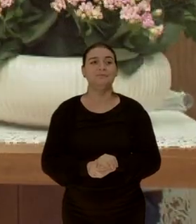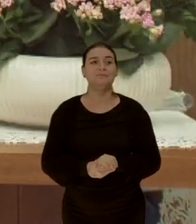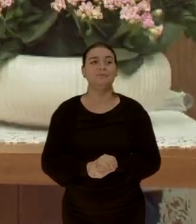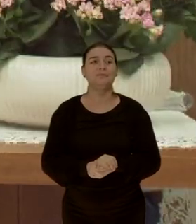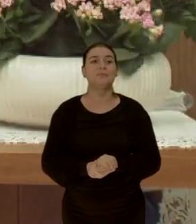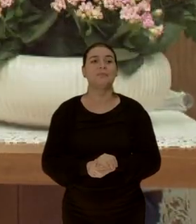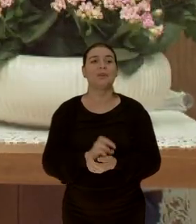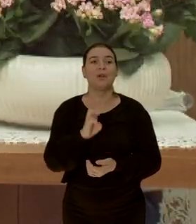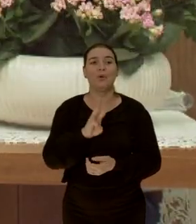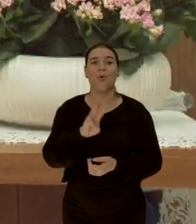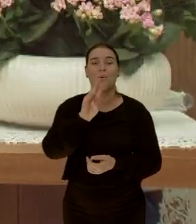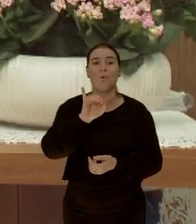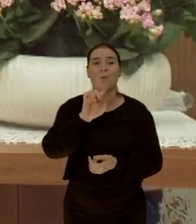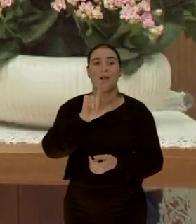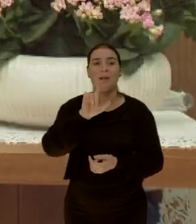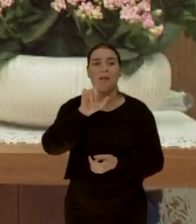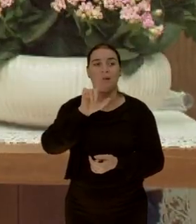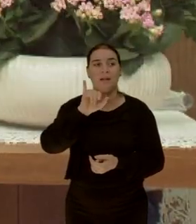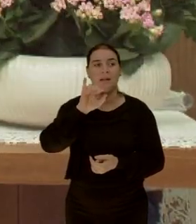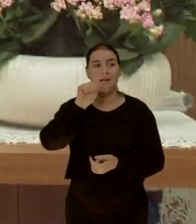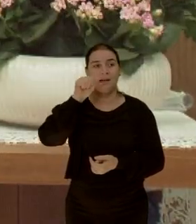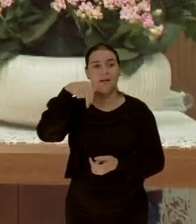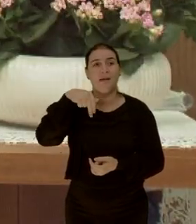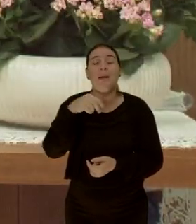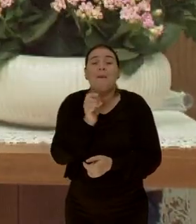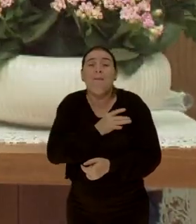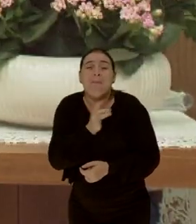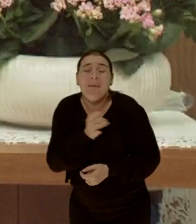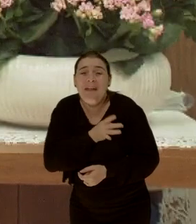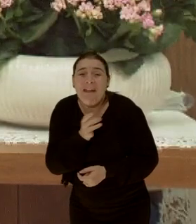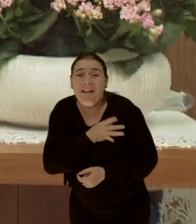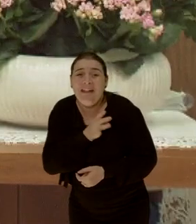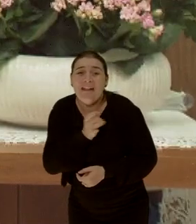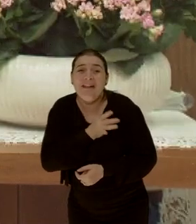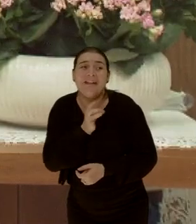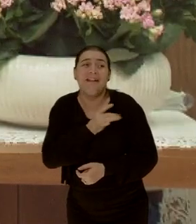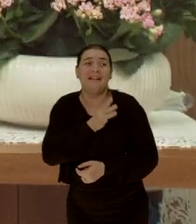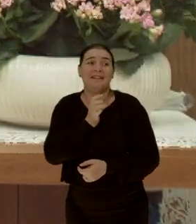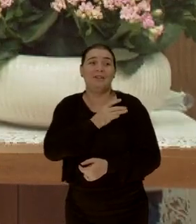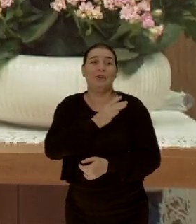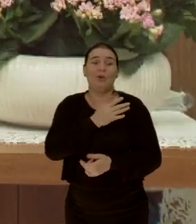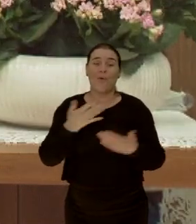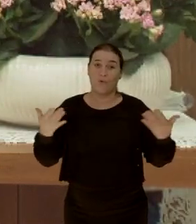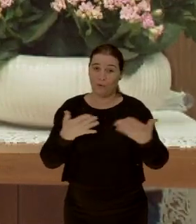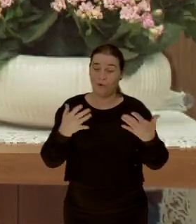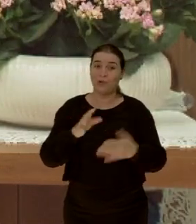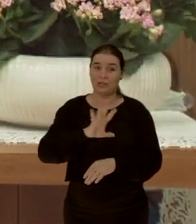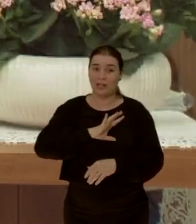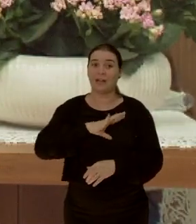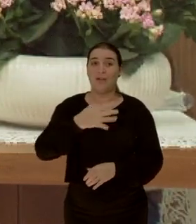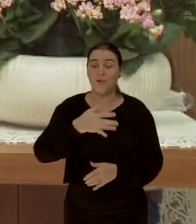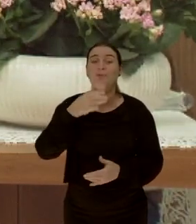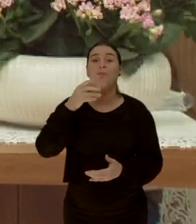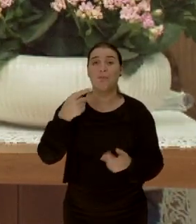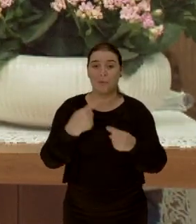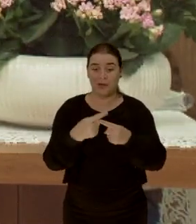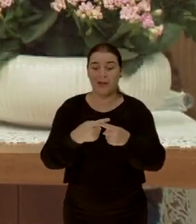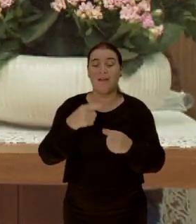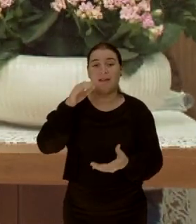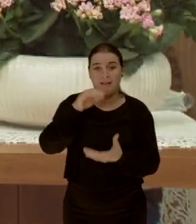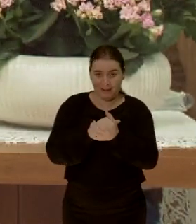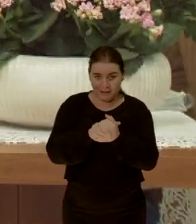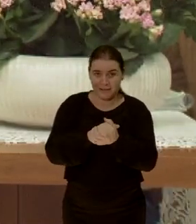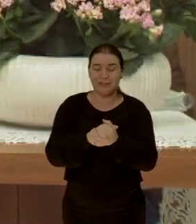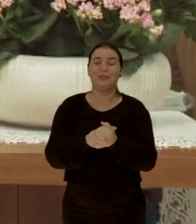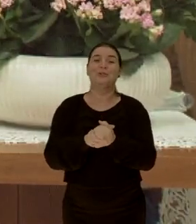O William estava lá, medroso que só ele. Hoje não, hoje ele está mais corajoso, que ele casou e tal. Mas veja